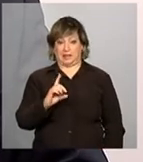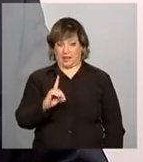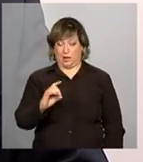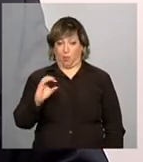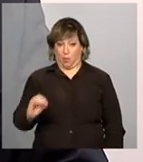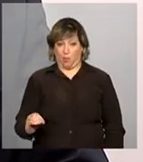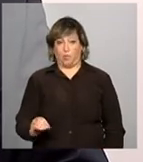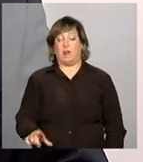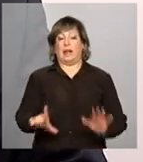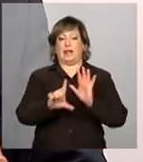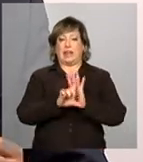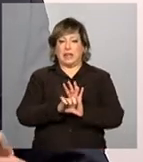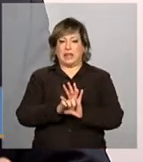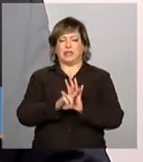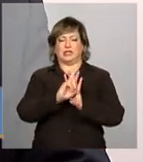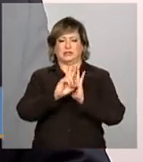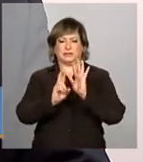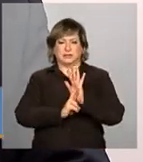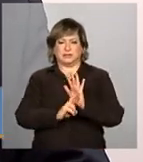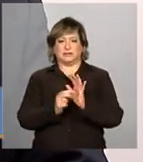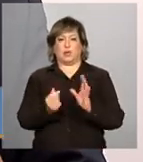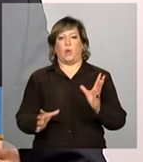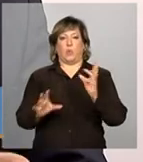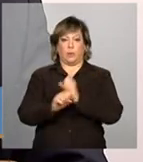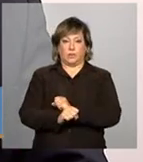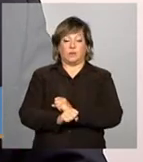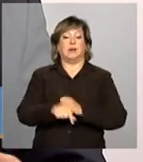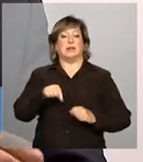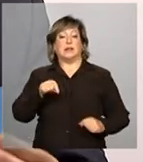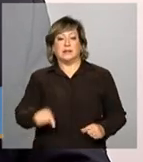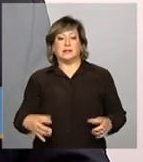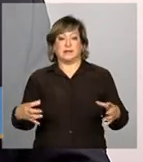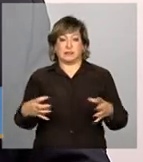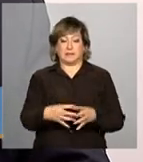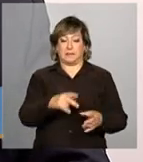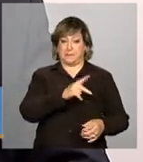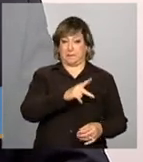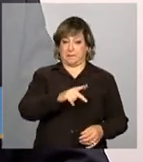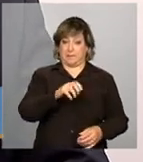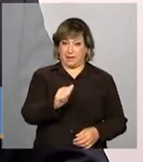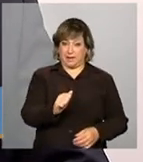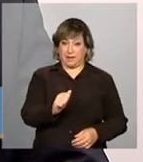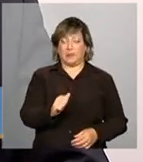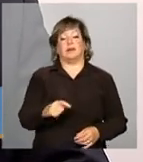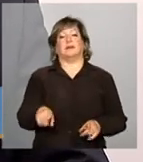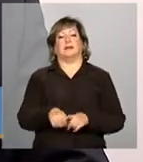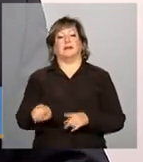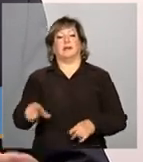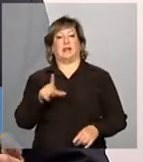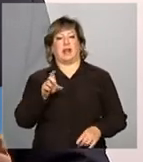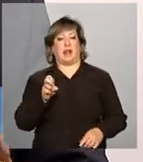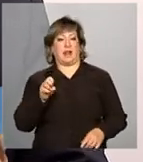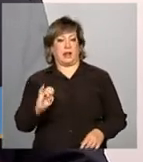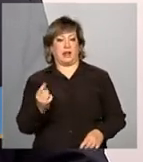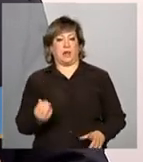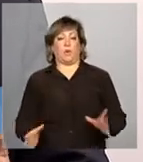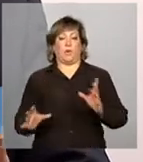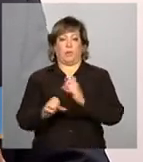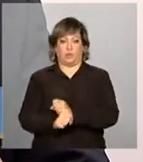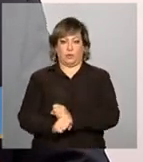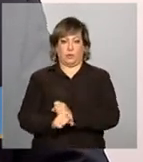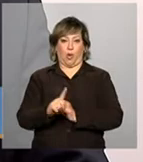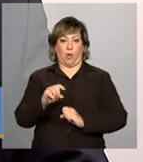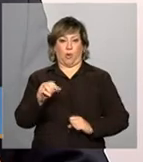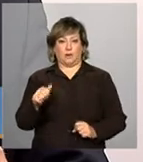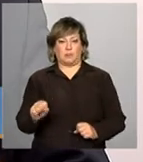o instrumento intermediário entre o plano plurianual EA lei orçamentária Aliás não